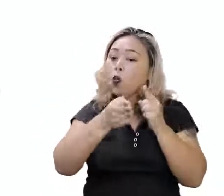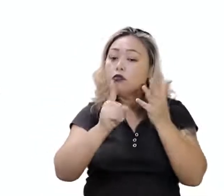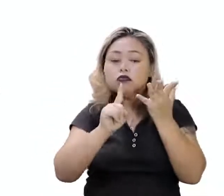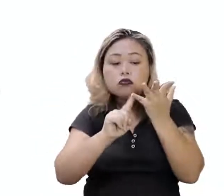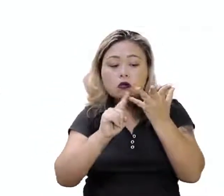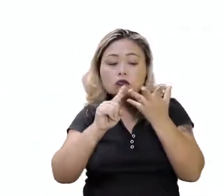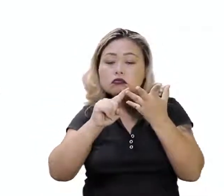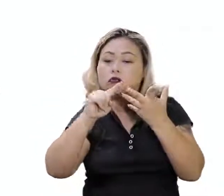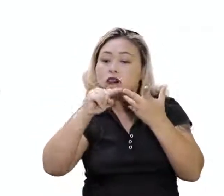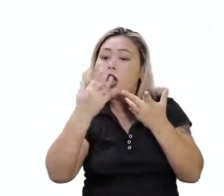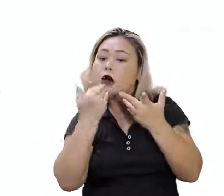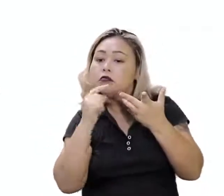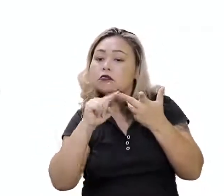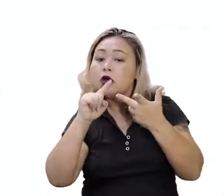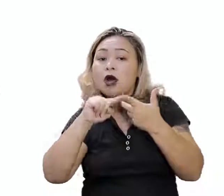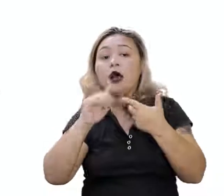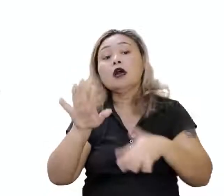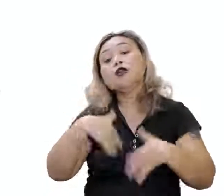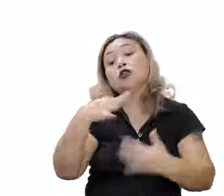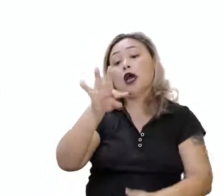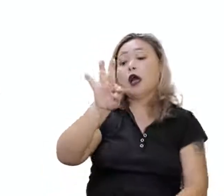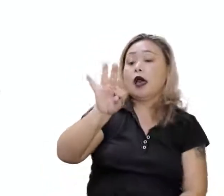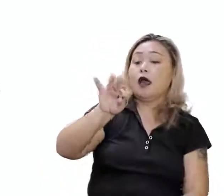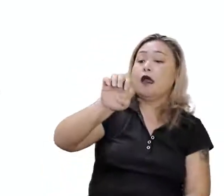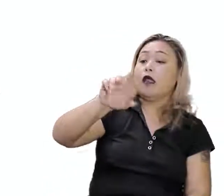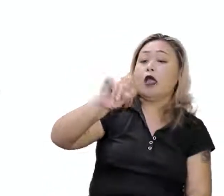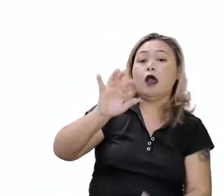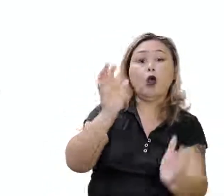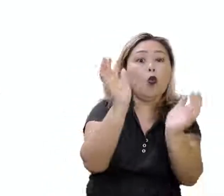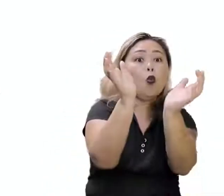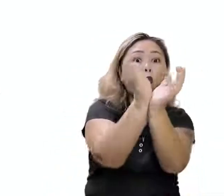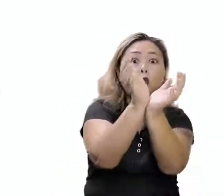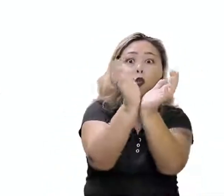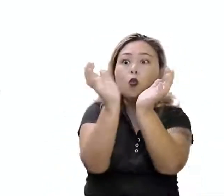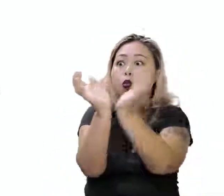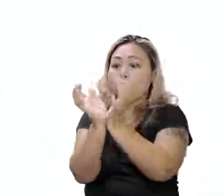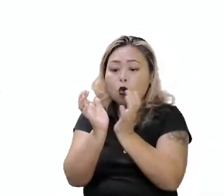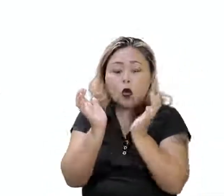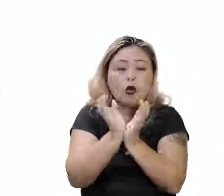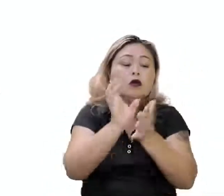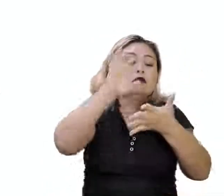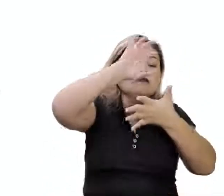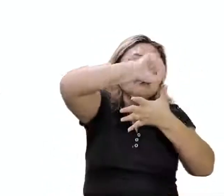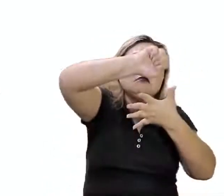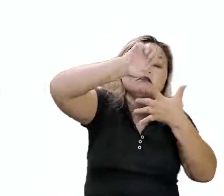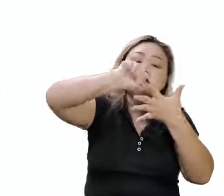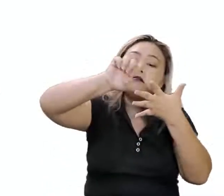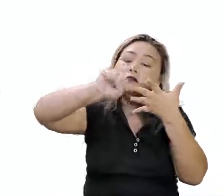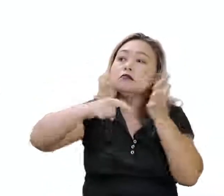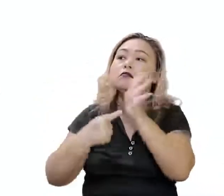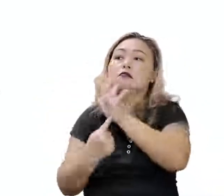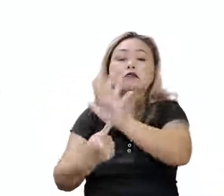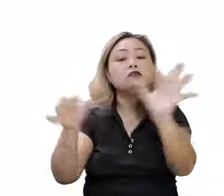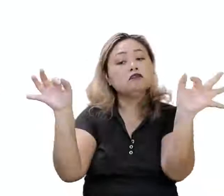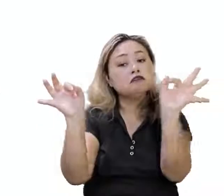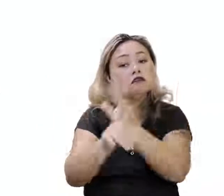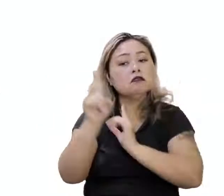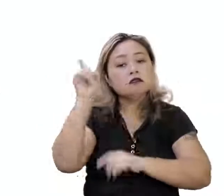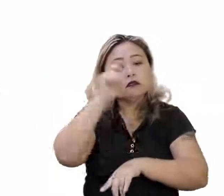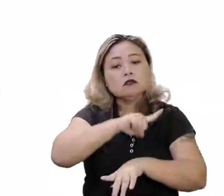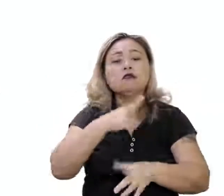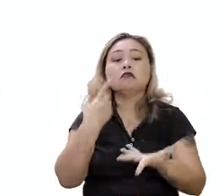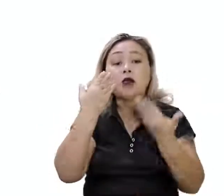vivo serve de alimento para outro. Já a teia alimentar é o conjunto de várias cadeias alimentares, apresentando de modo mais complexo